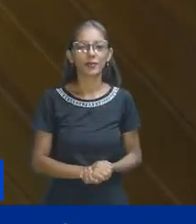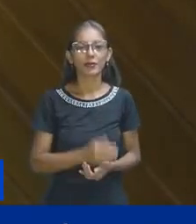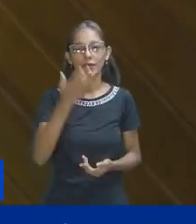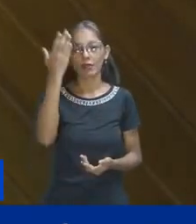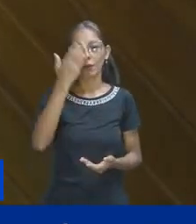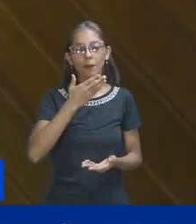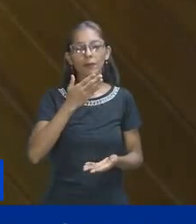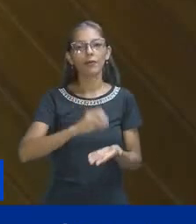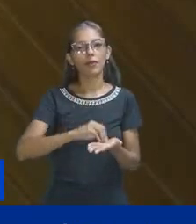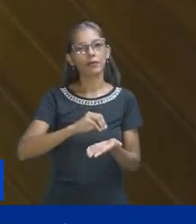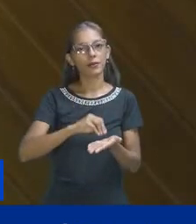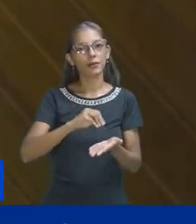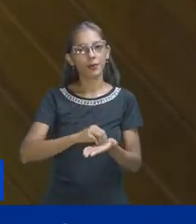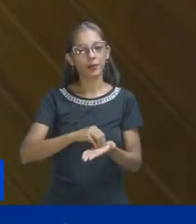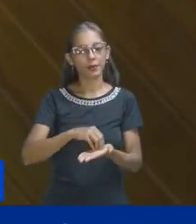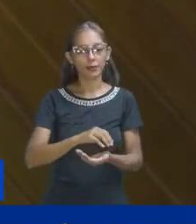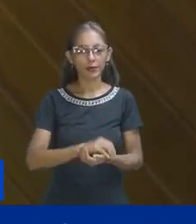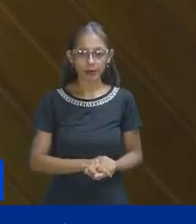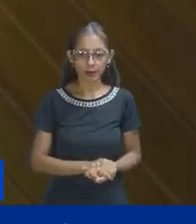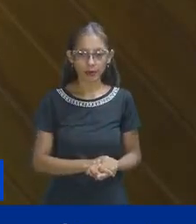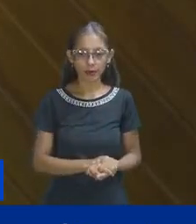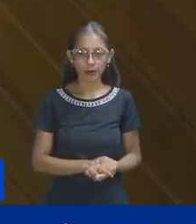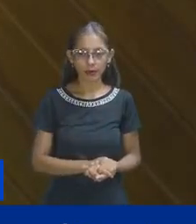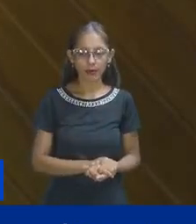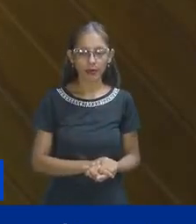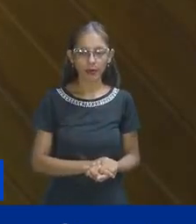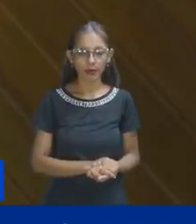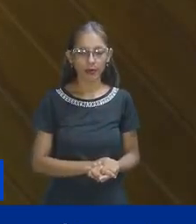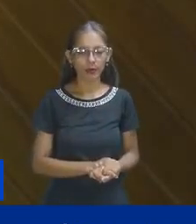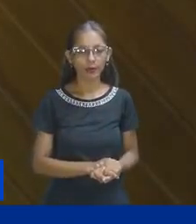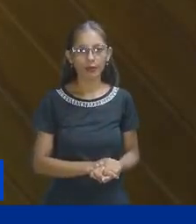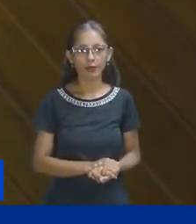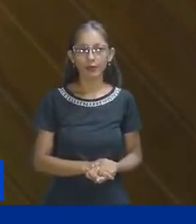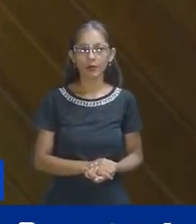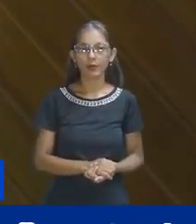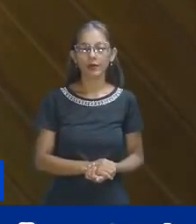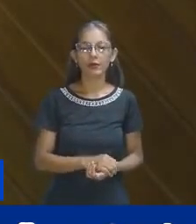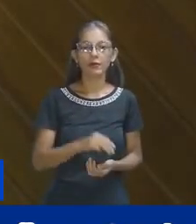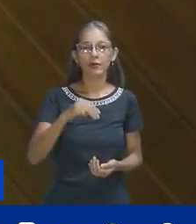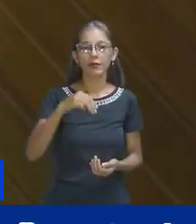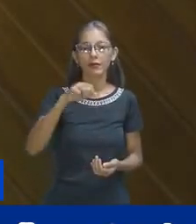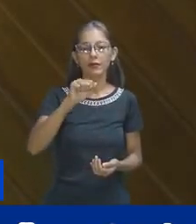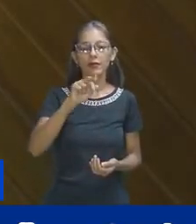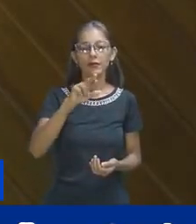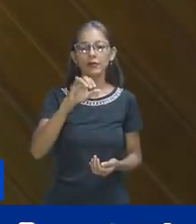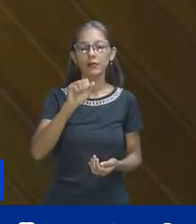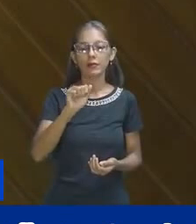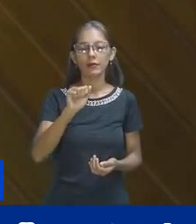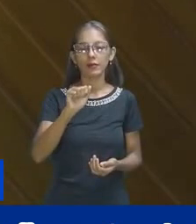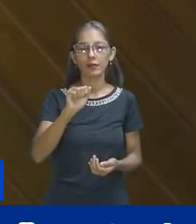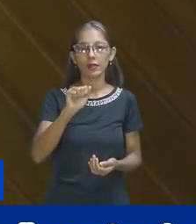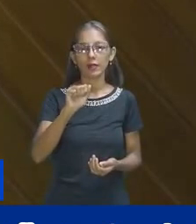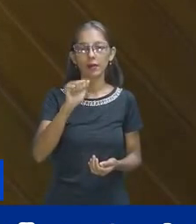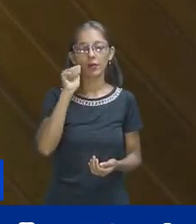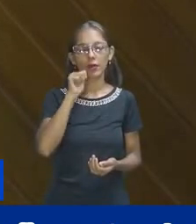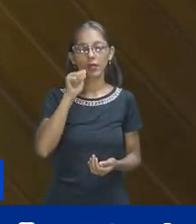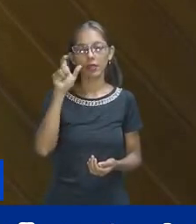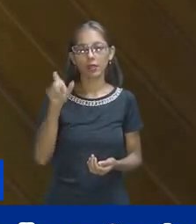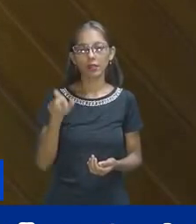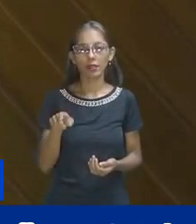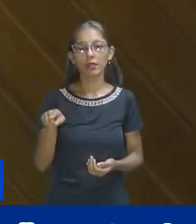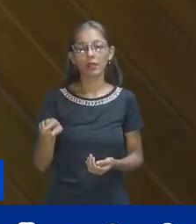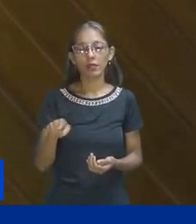que foram envolvidas. Maria Ramos, em depoimento prestado perante essa corte, confirmou que havia apenas um santinho, que esse santinho